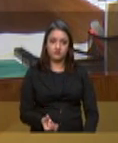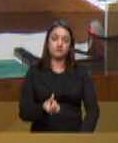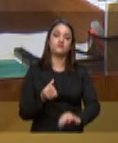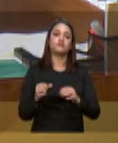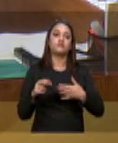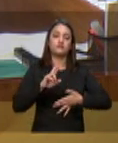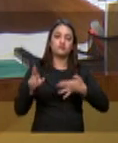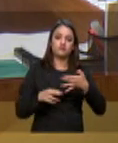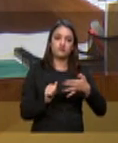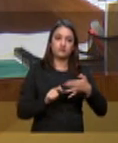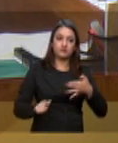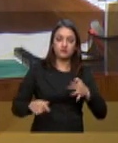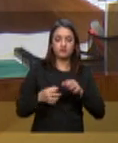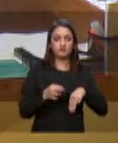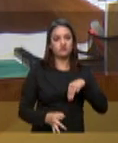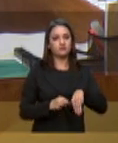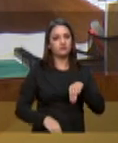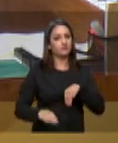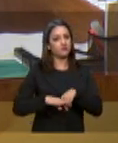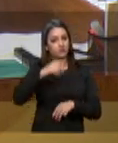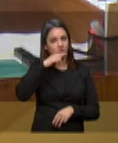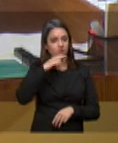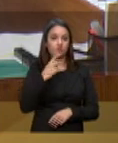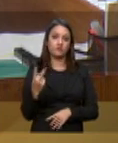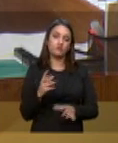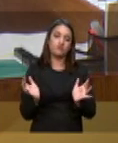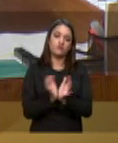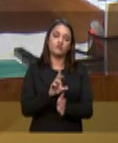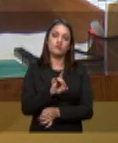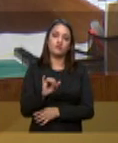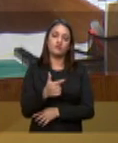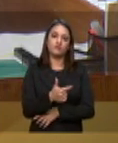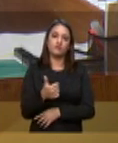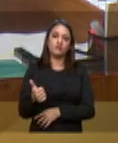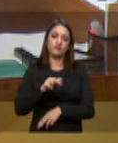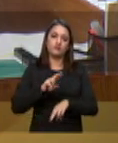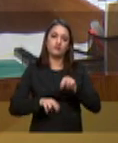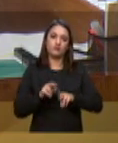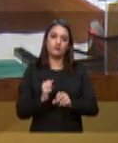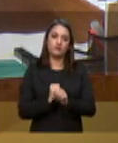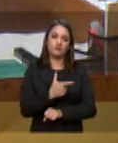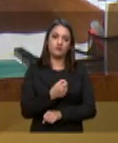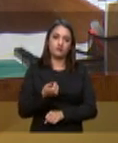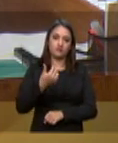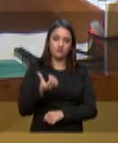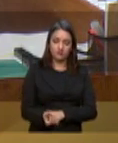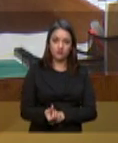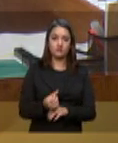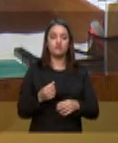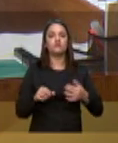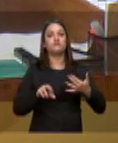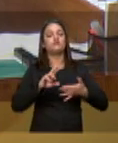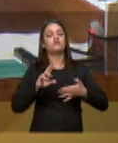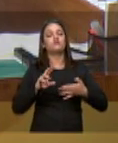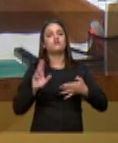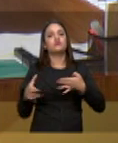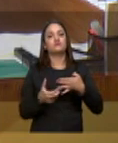possível representação fiscal para fins penais nos crimes contra a Previdência Social. Quem vota é o ministro relator Nunes